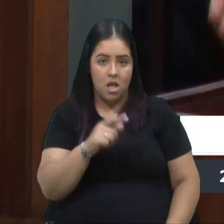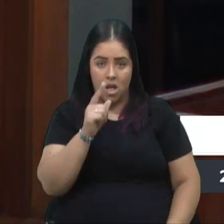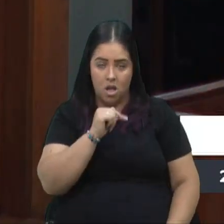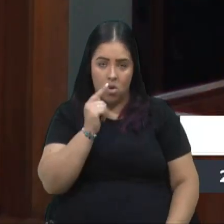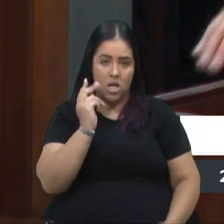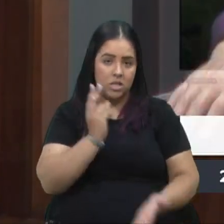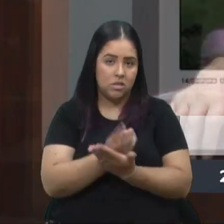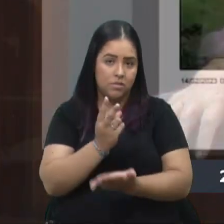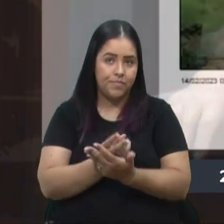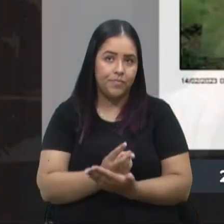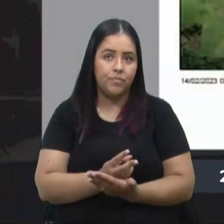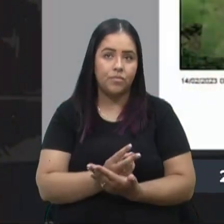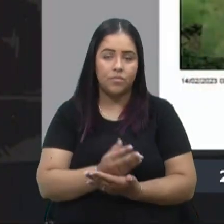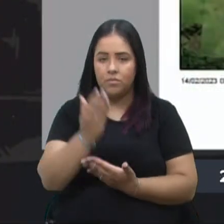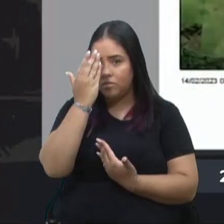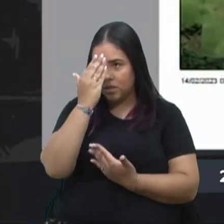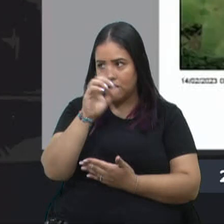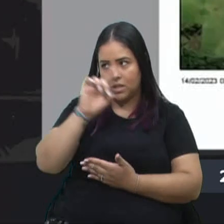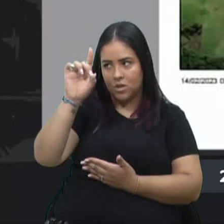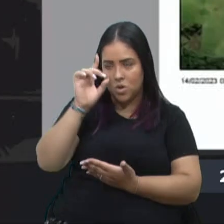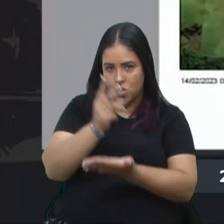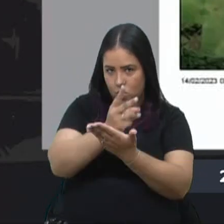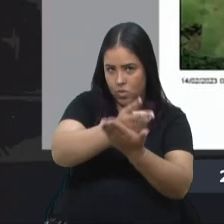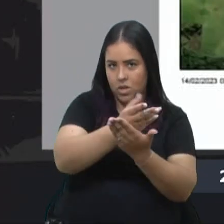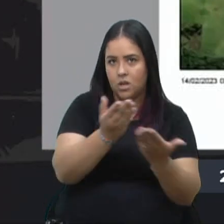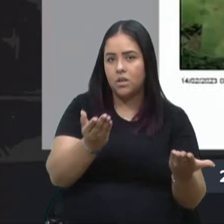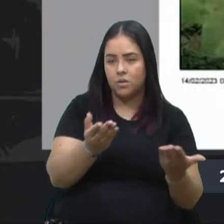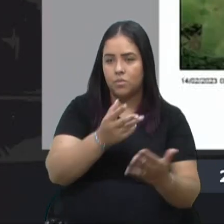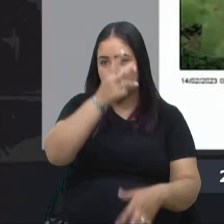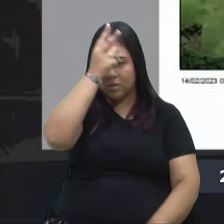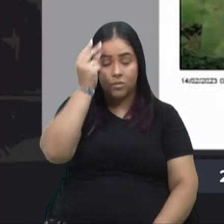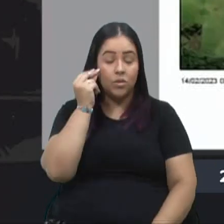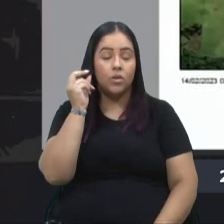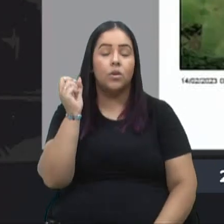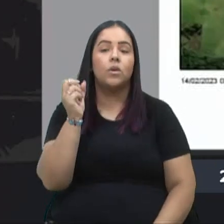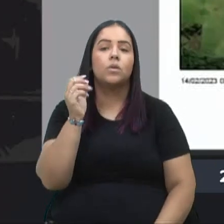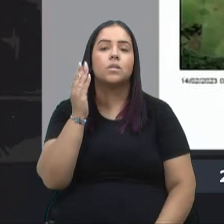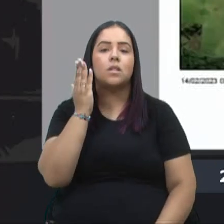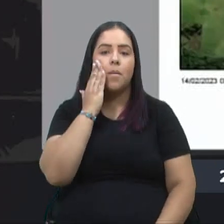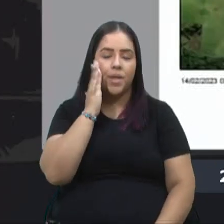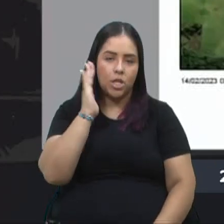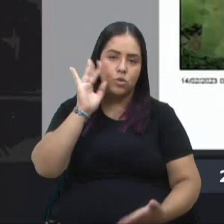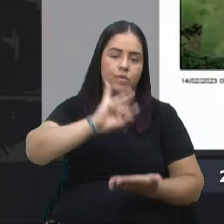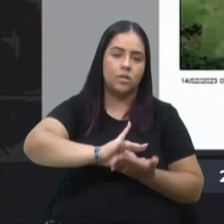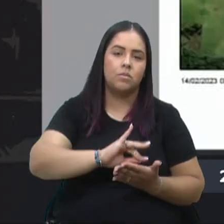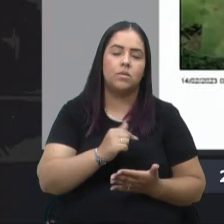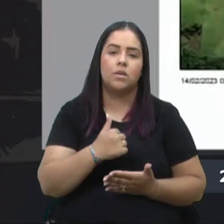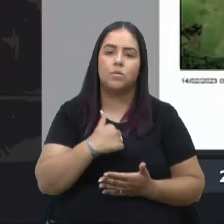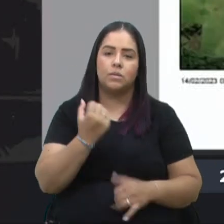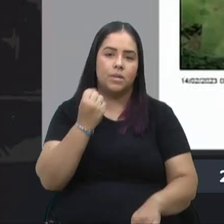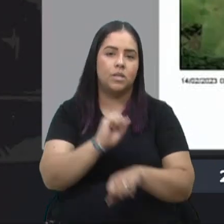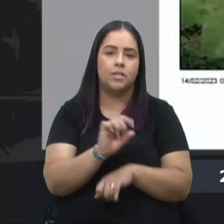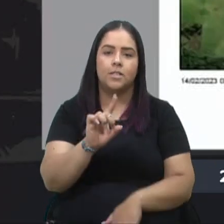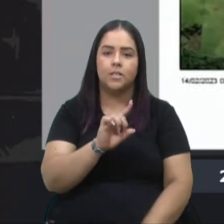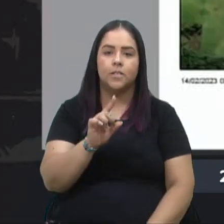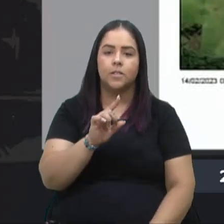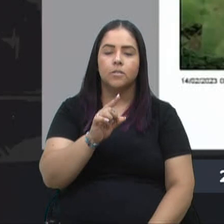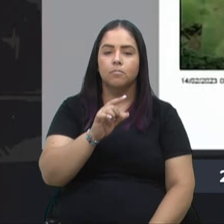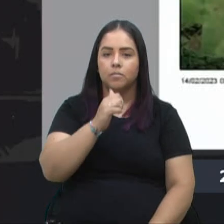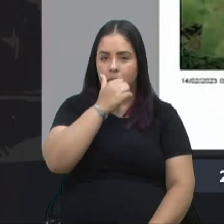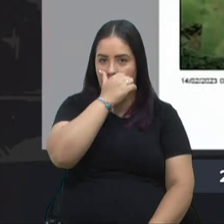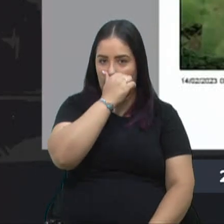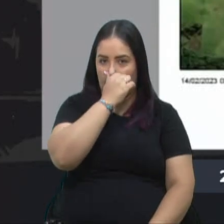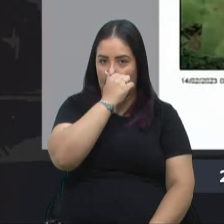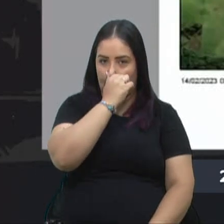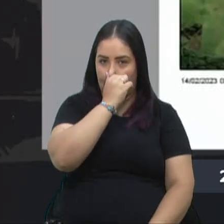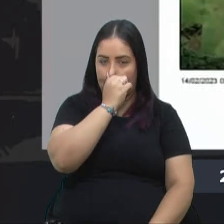a tua graças a Deus ainda tão lá então o município reconhecendo Espero que não seja tão demorado isso que a gente sabe que